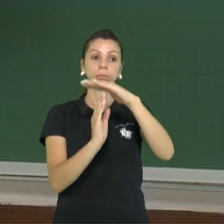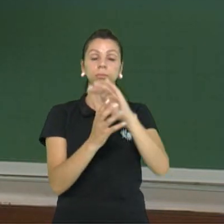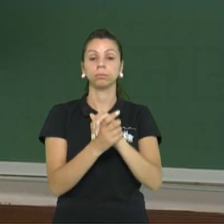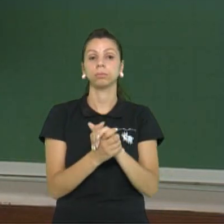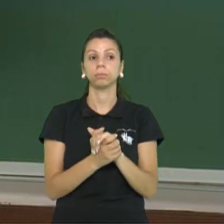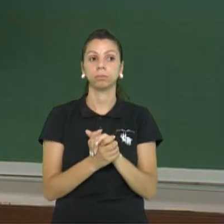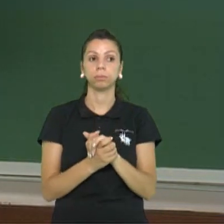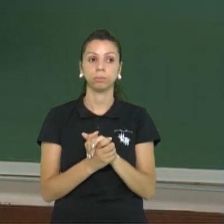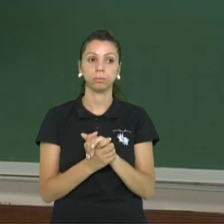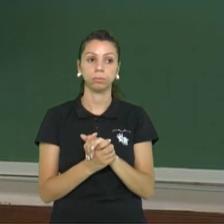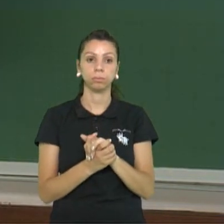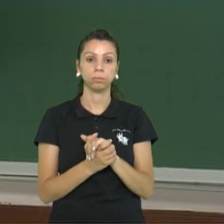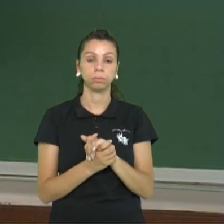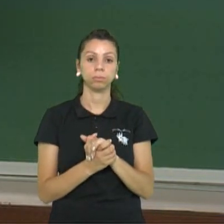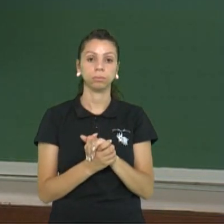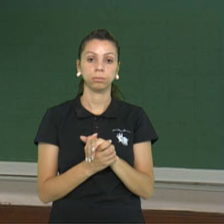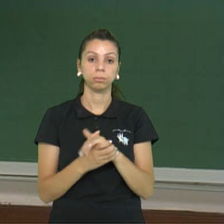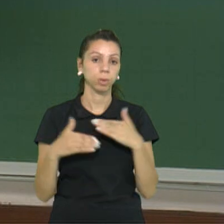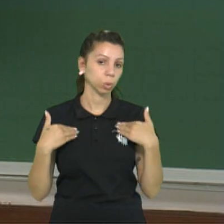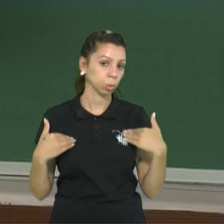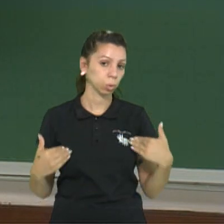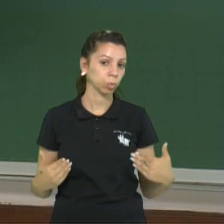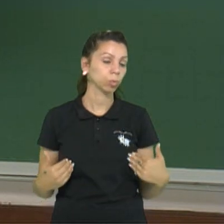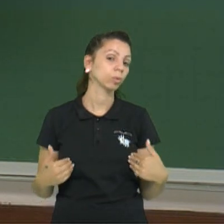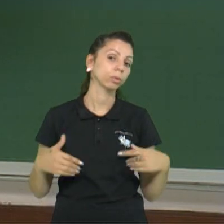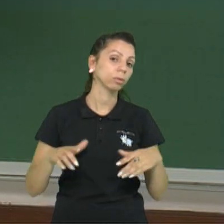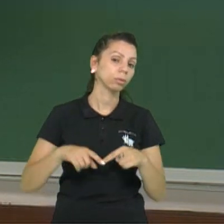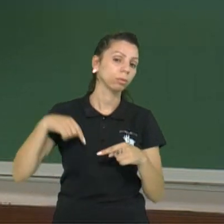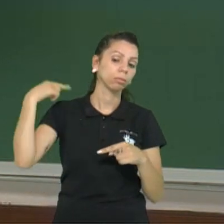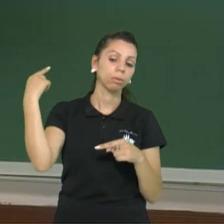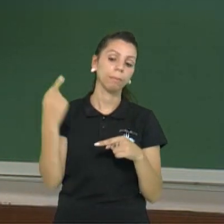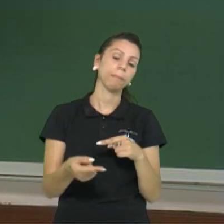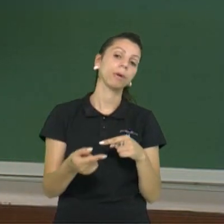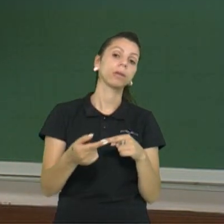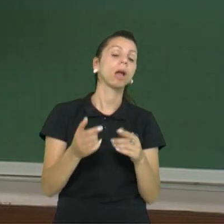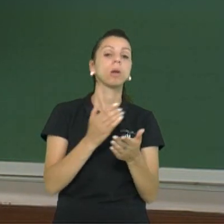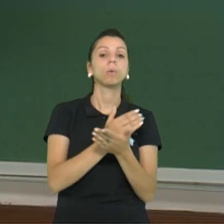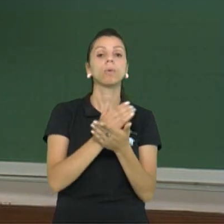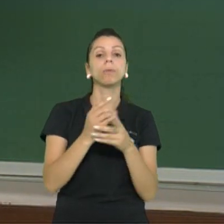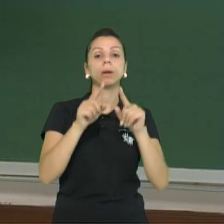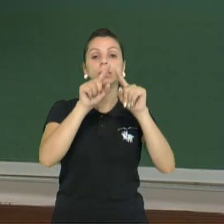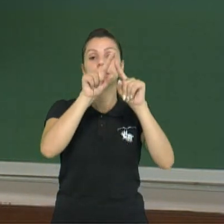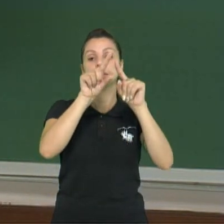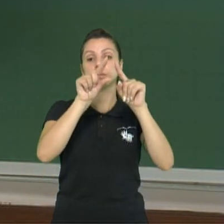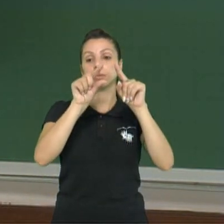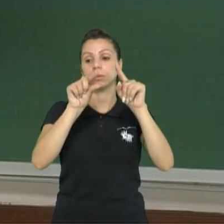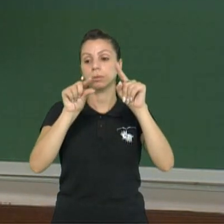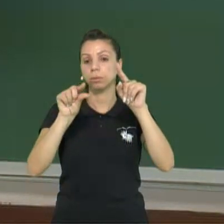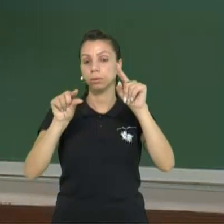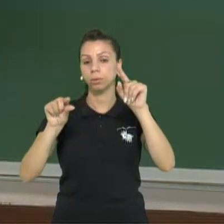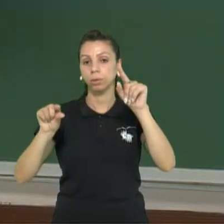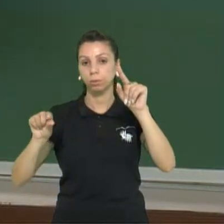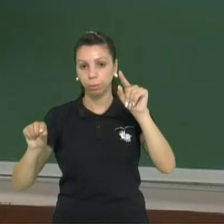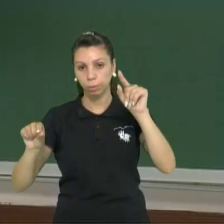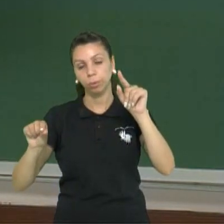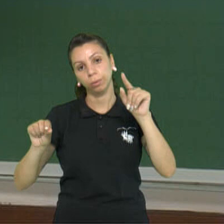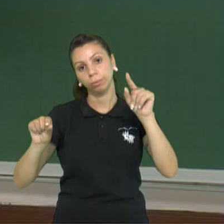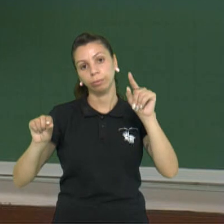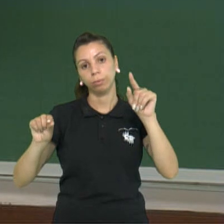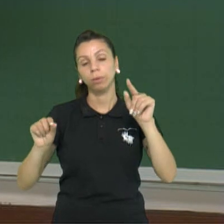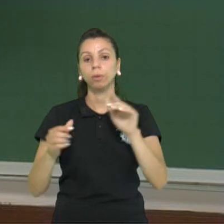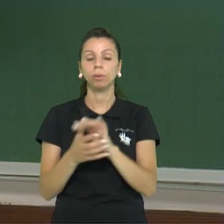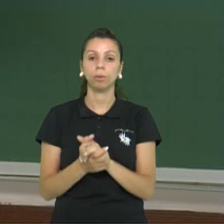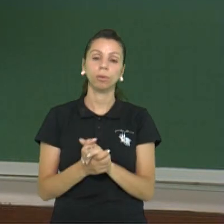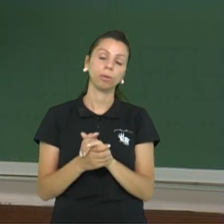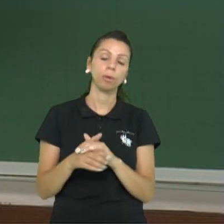nível máximo de concentração no sangue. E após isso, ele começa a decair essa concentração, né? Então, por isso que